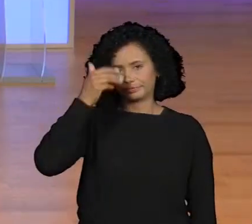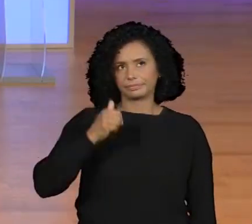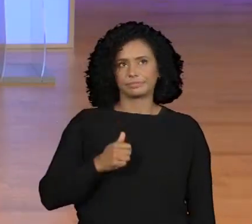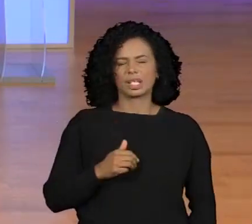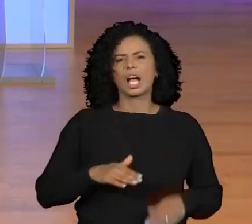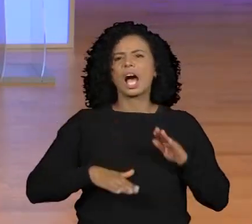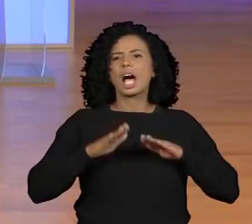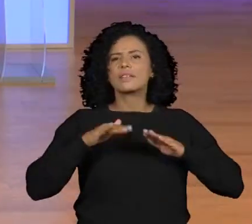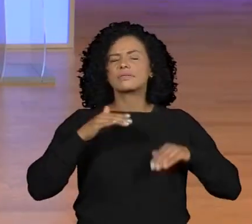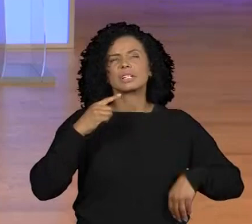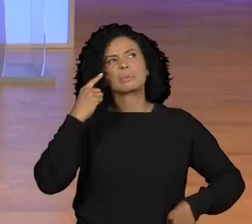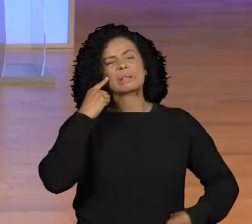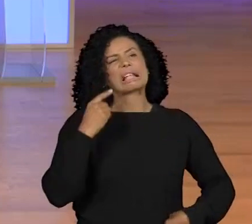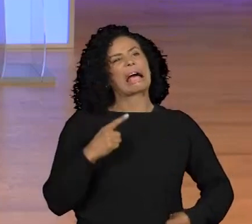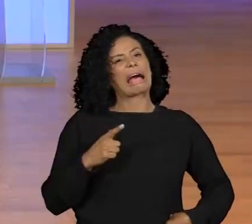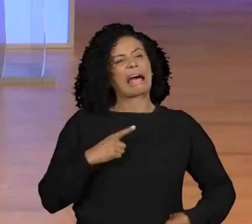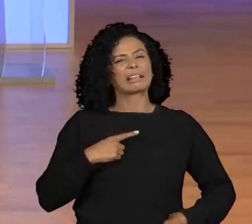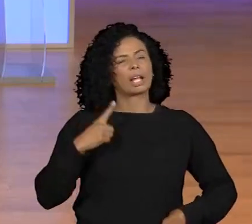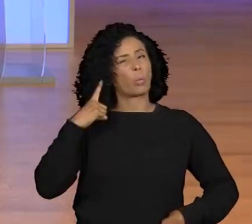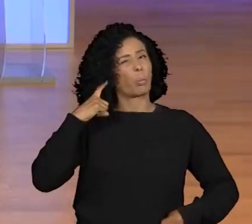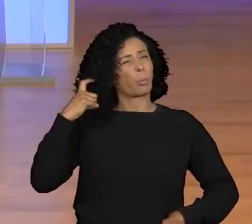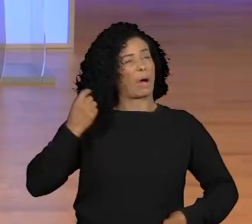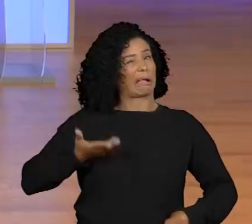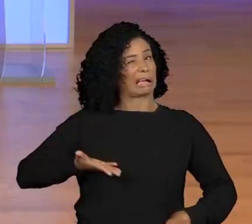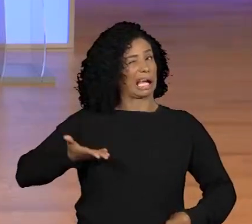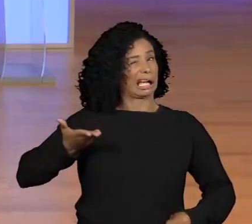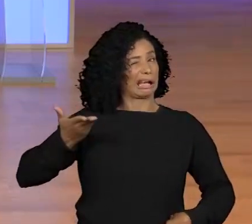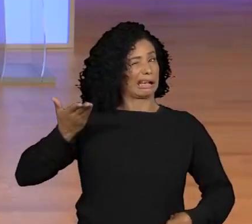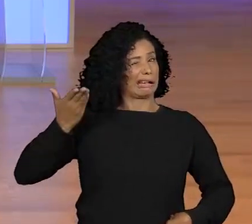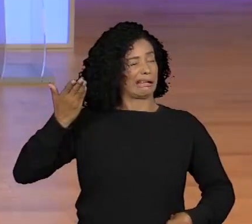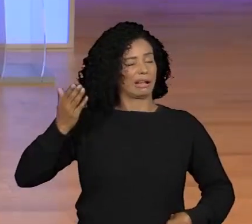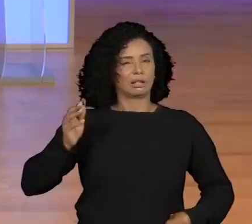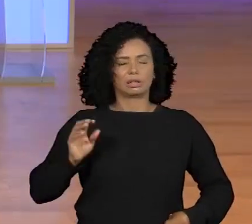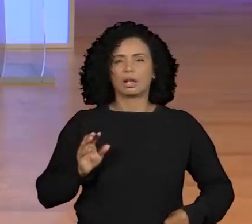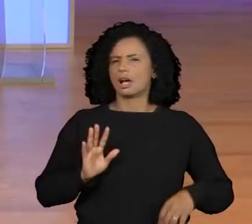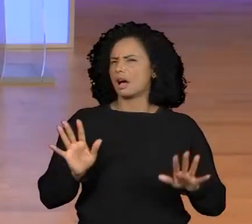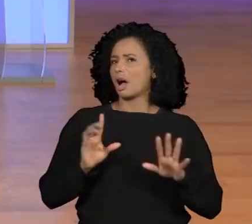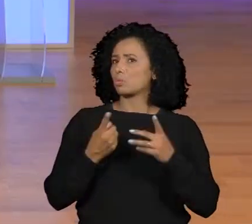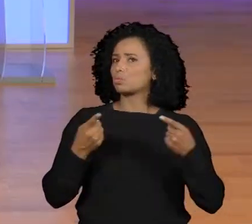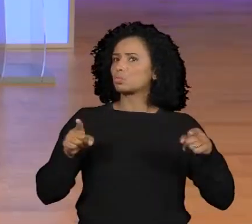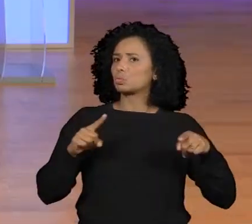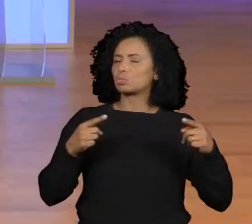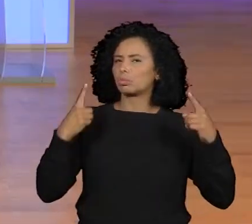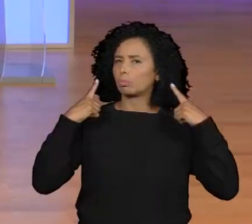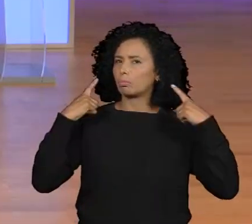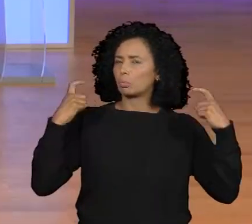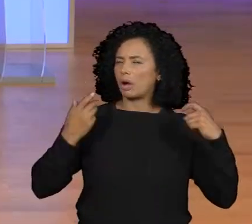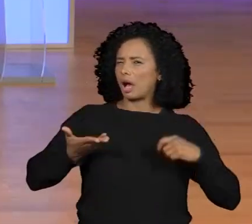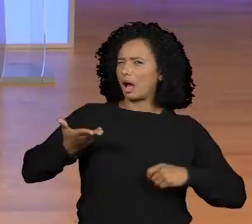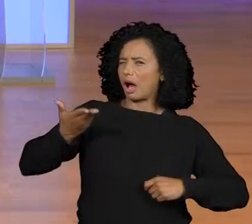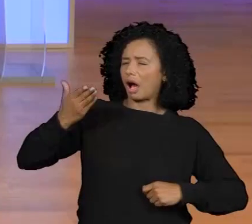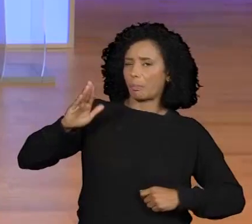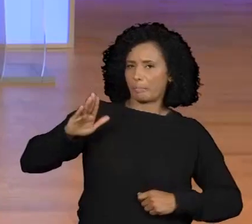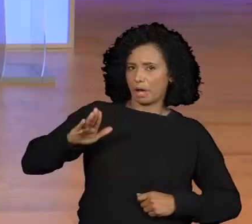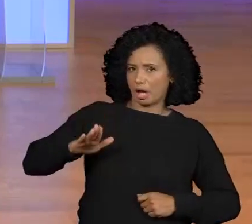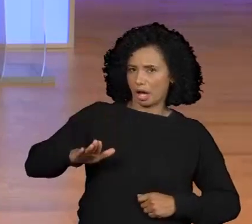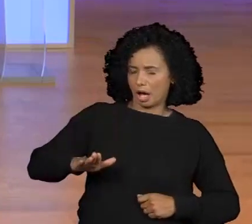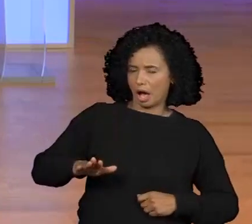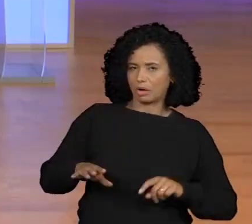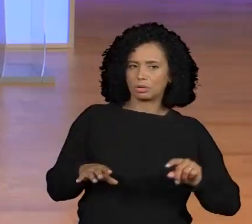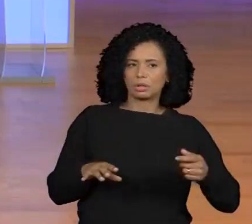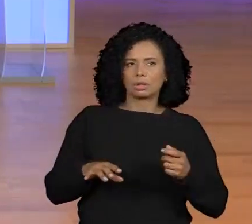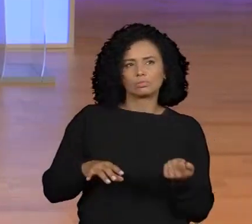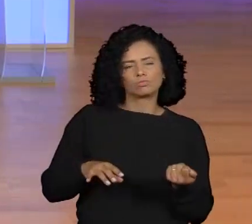a altura tá muito alta desse som desse Google o som está muito alto ou são está muito baixo força muito